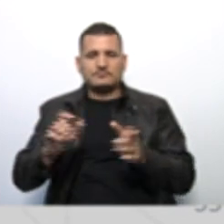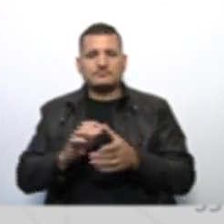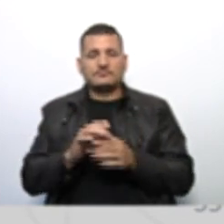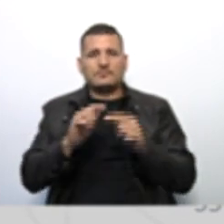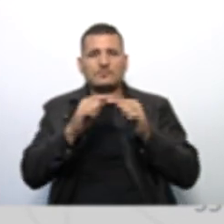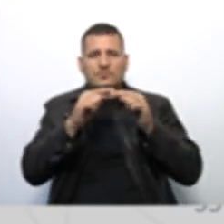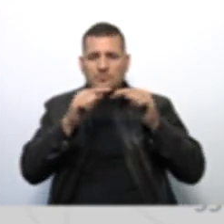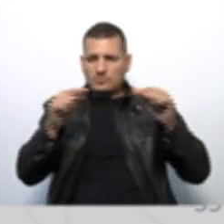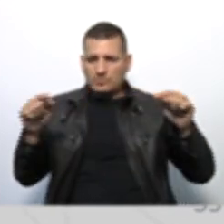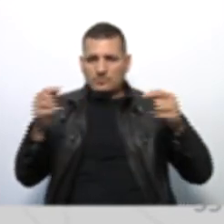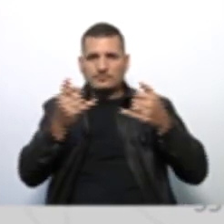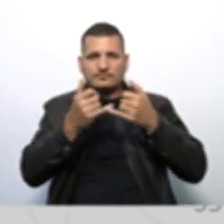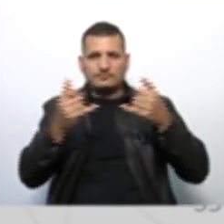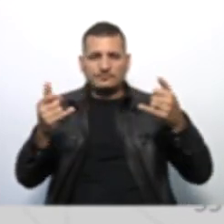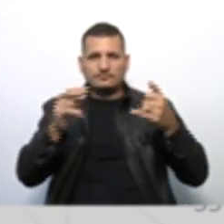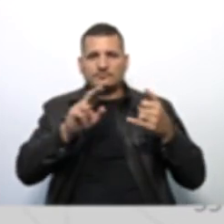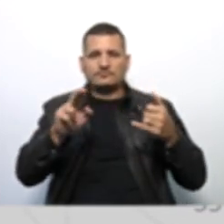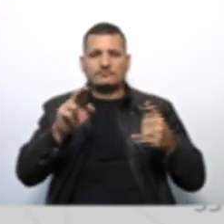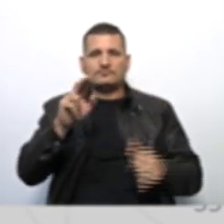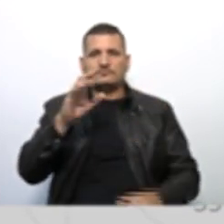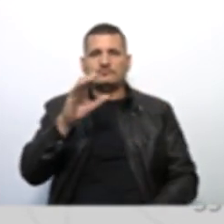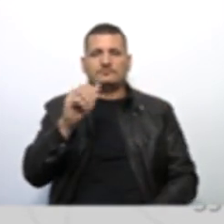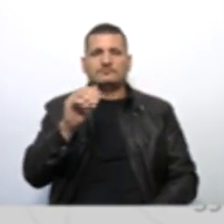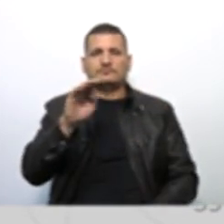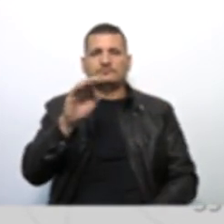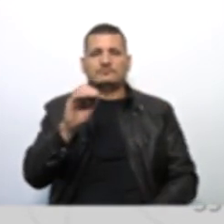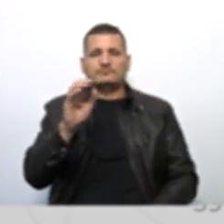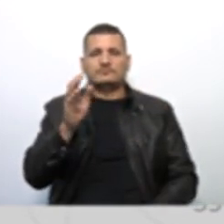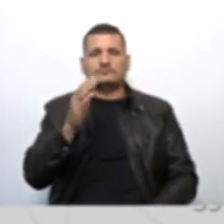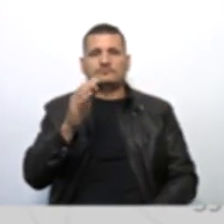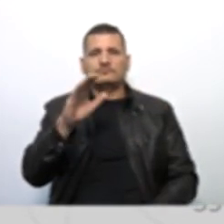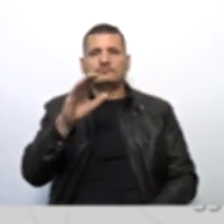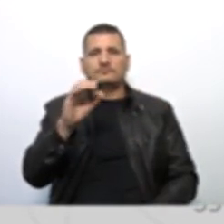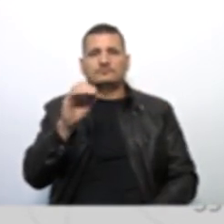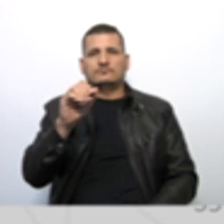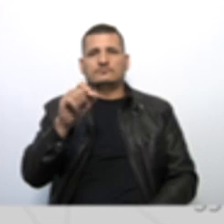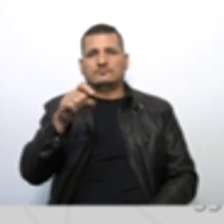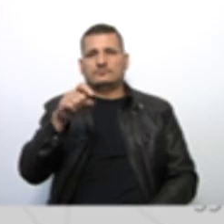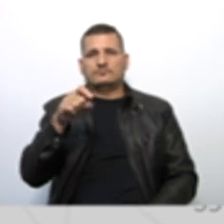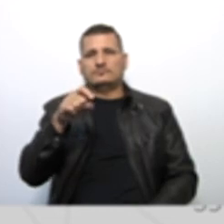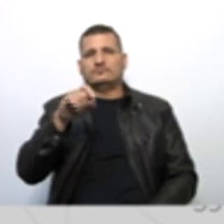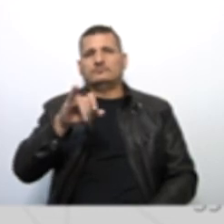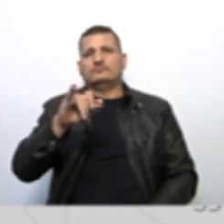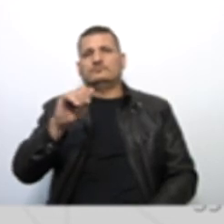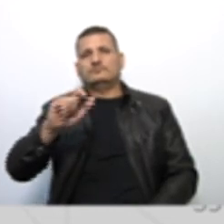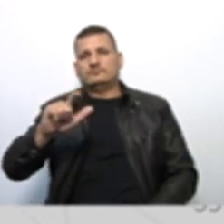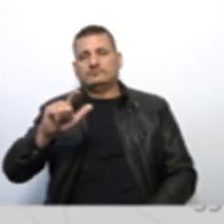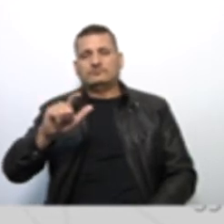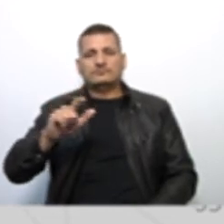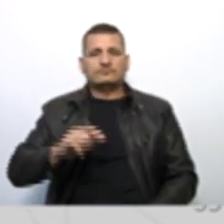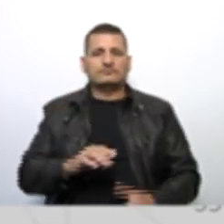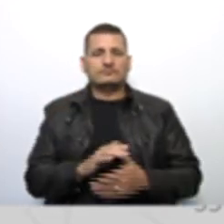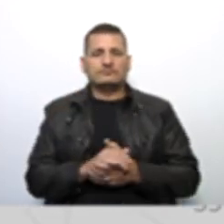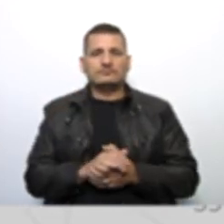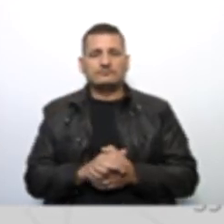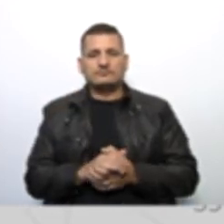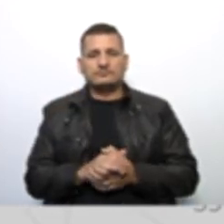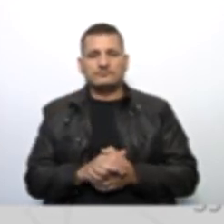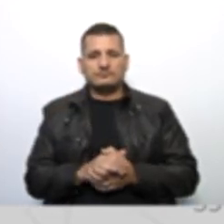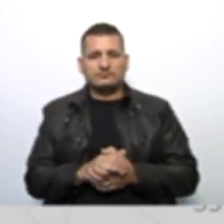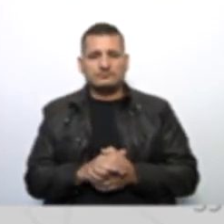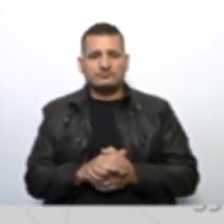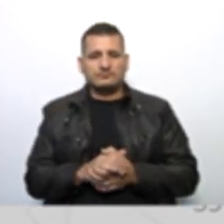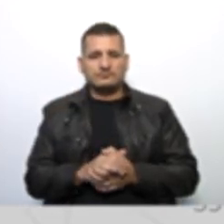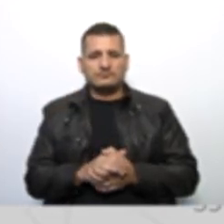cabo coaxial, isso, né, utilizando o professor? cabo que a gente coaxial. utiliza na nossa antena, A nossa lá, anteninha na de TV, parabólica, isso. Quem tem aquele TV a cabo também é o